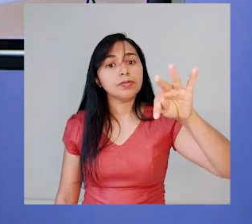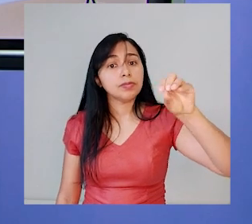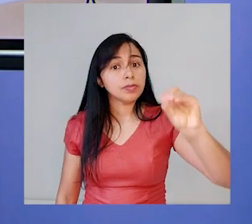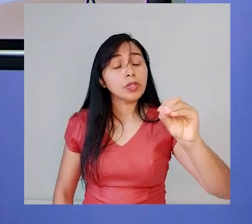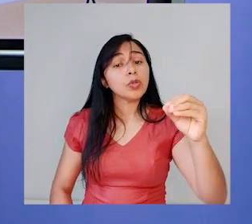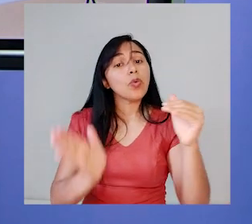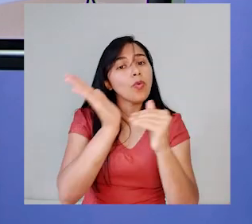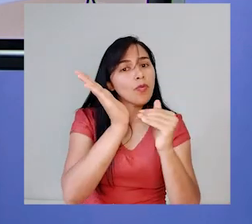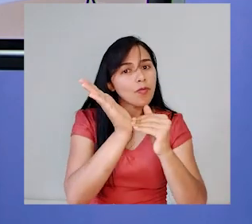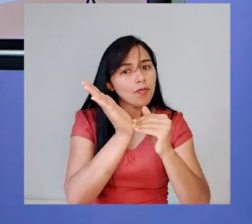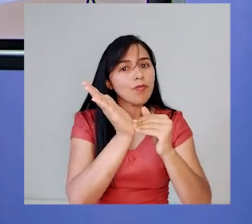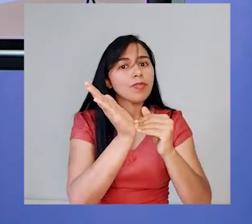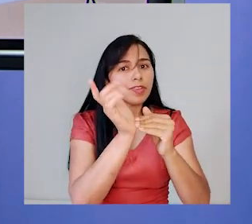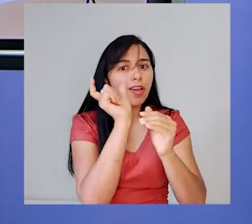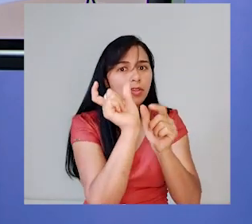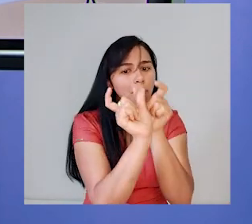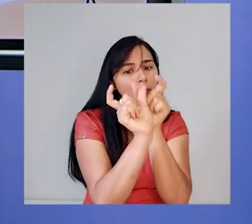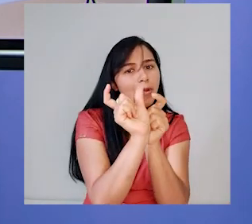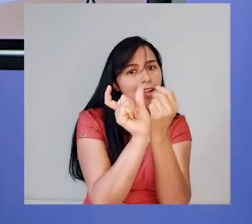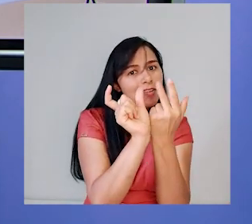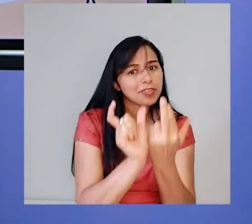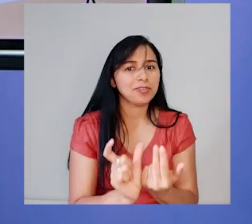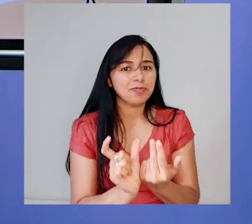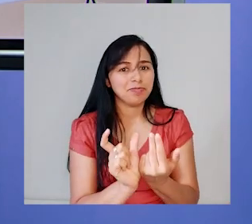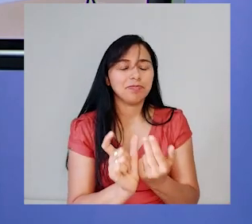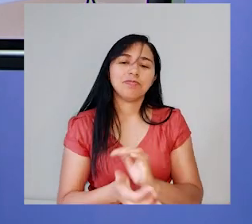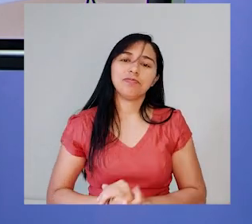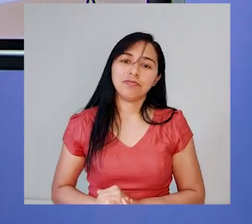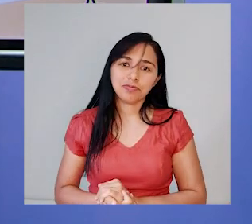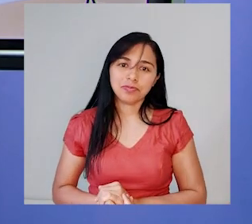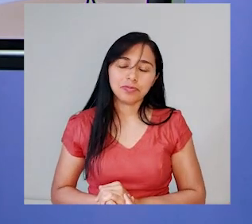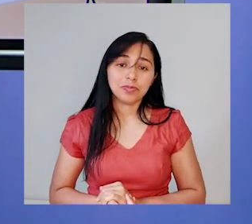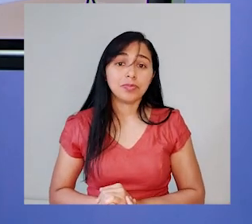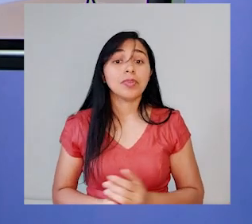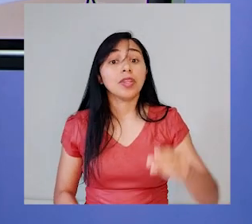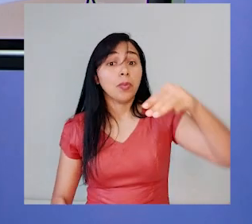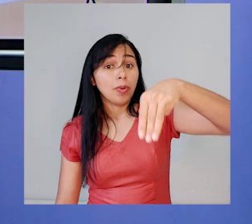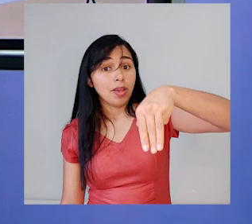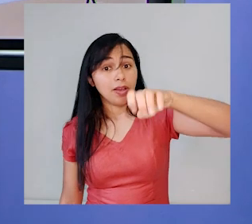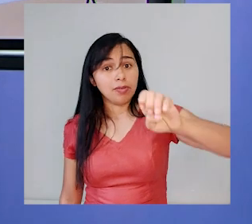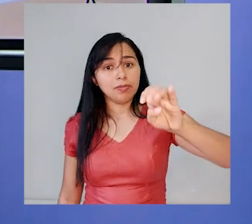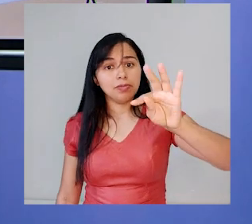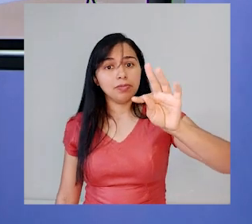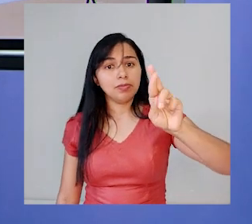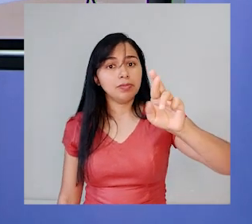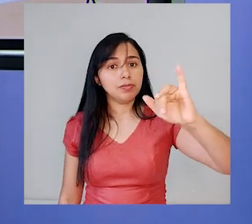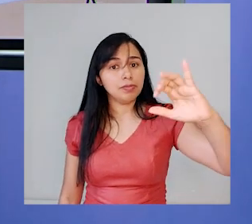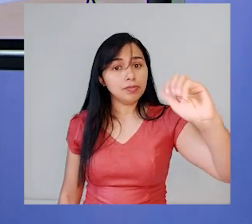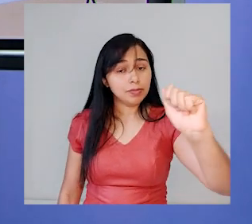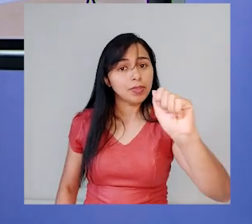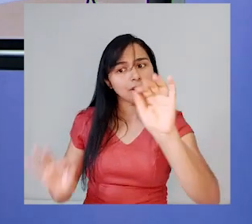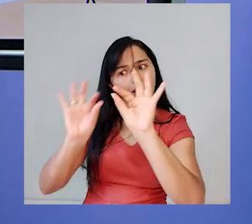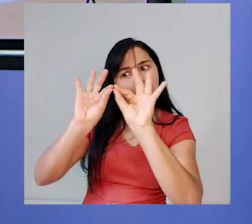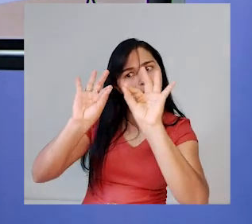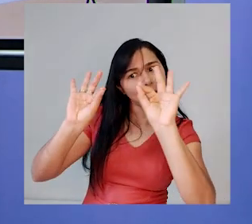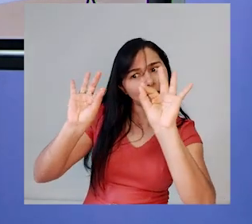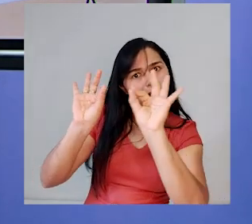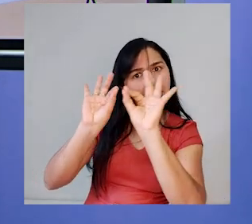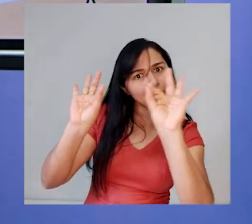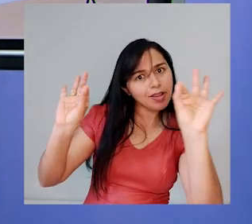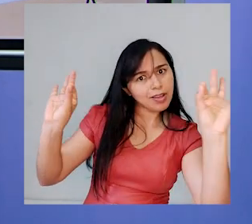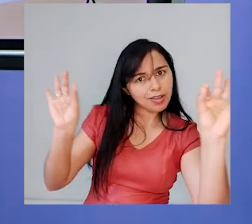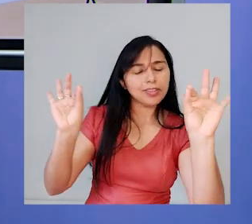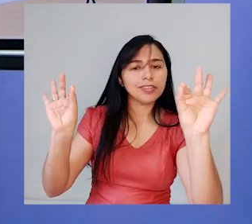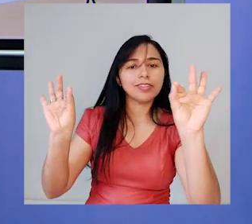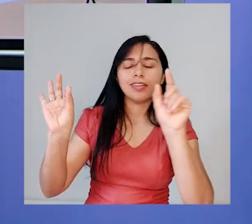a métrica é a medida do verso contadas em sílabas poéticas. Então, nós contamos as sílabas